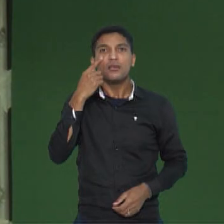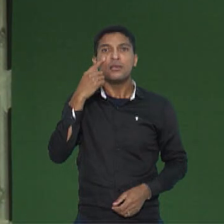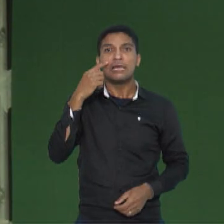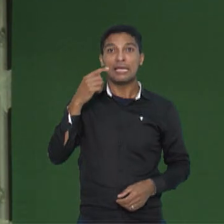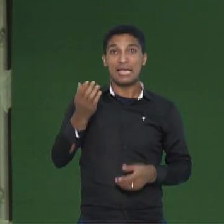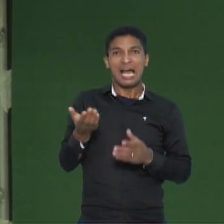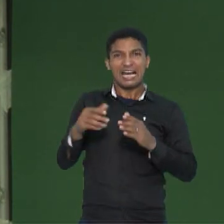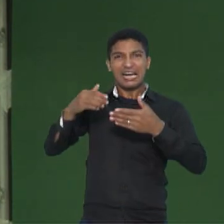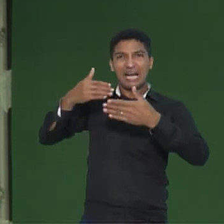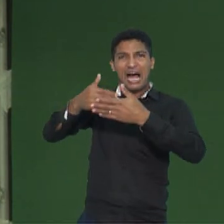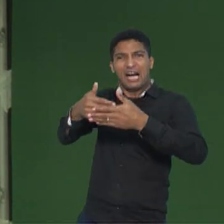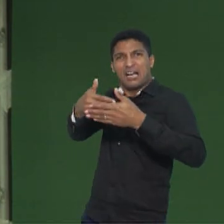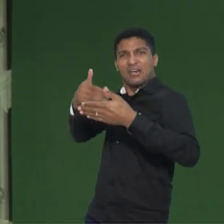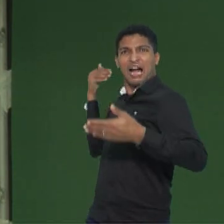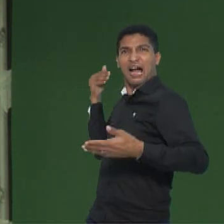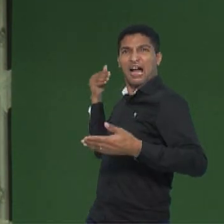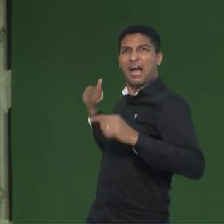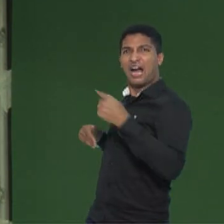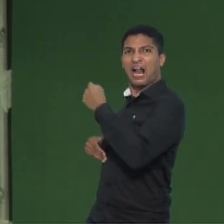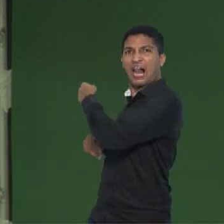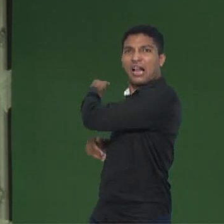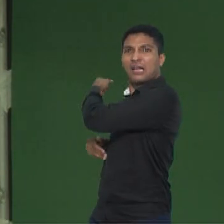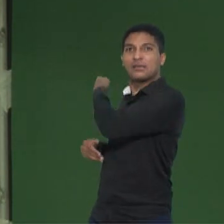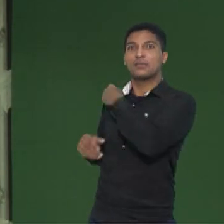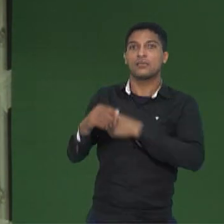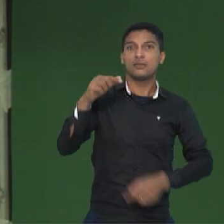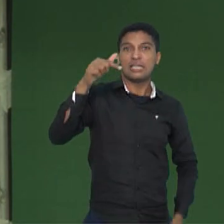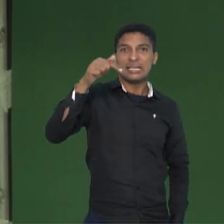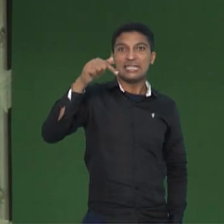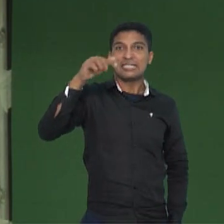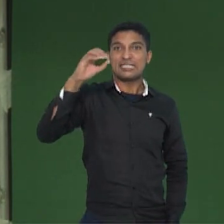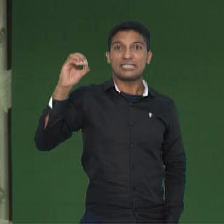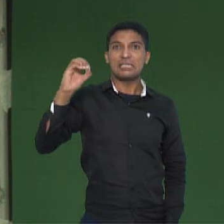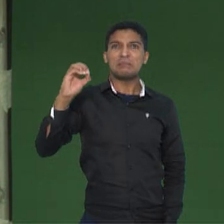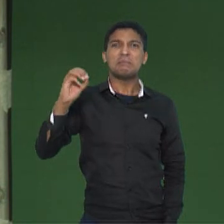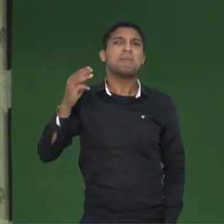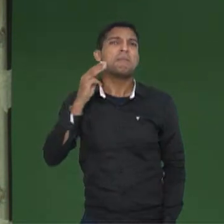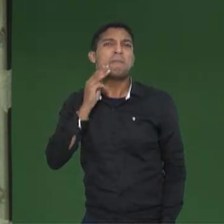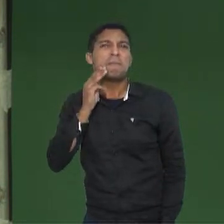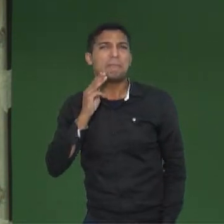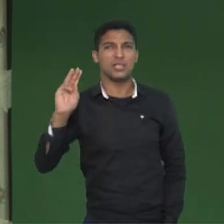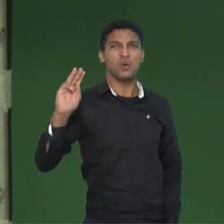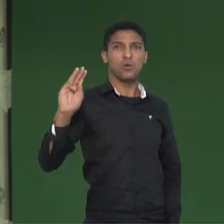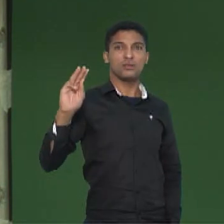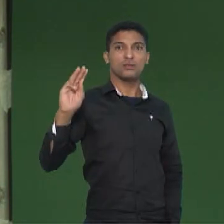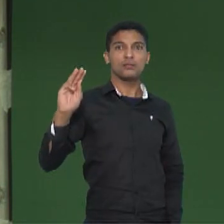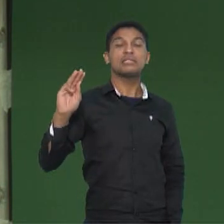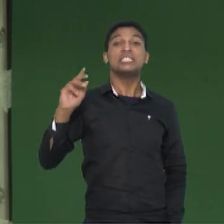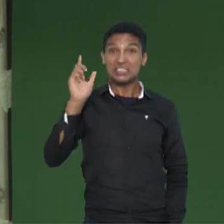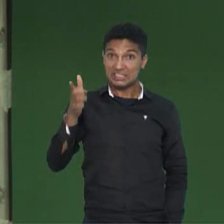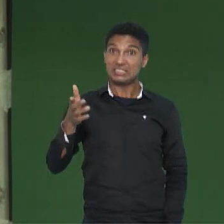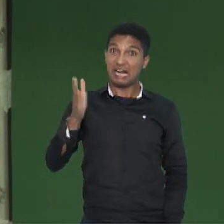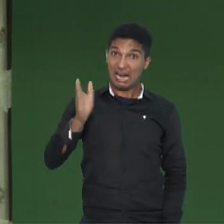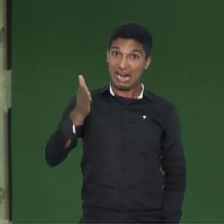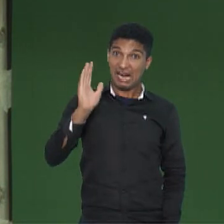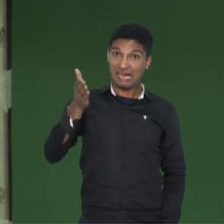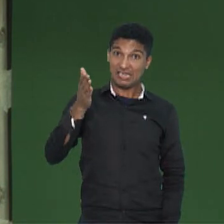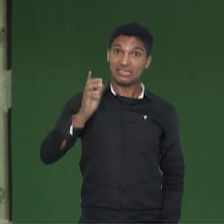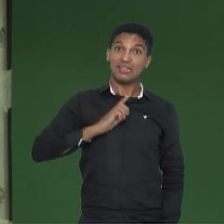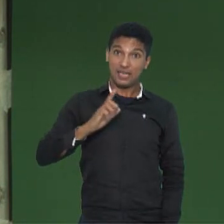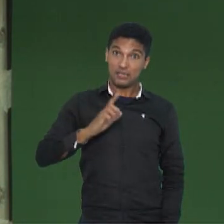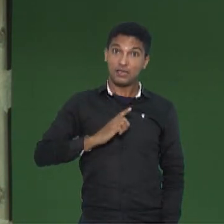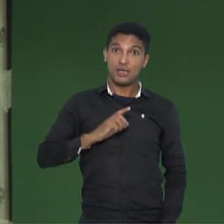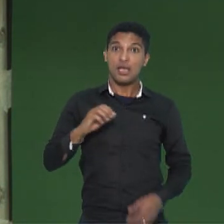o ser humano aí há 6 milhões, é um número questionável, alguns dizem 3, mas 3 a 6 perde